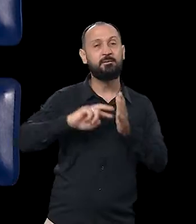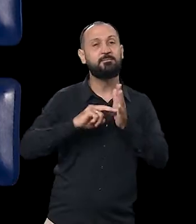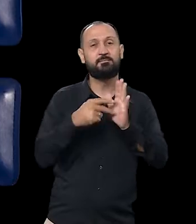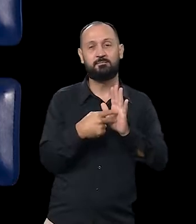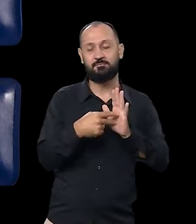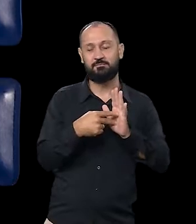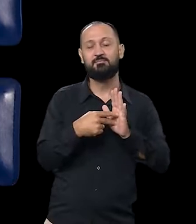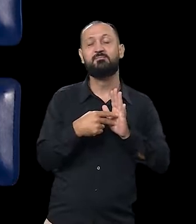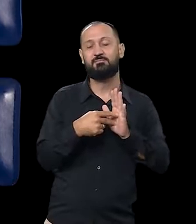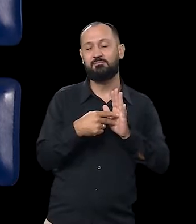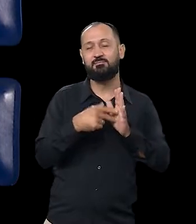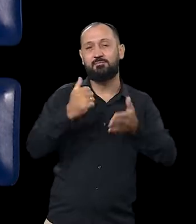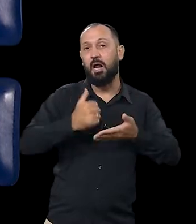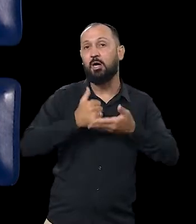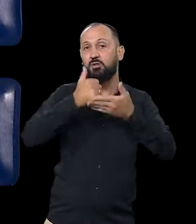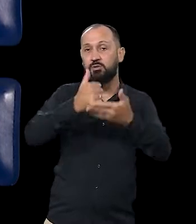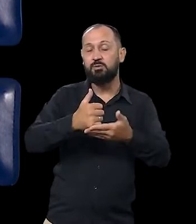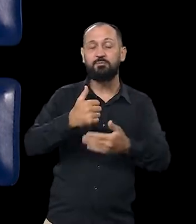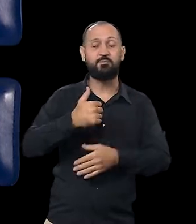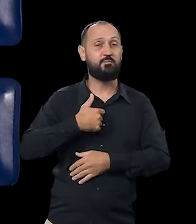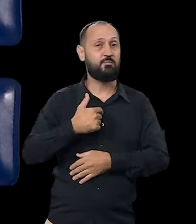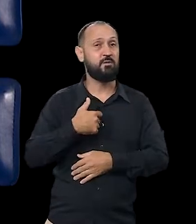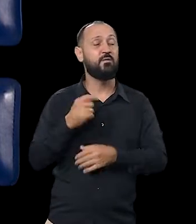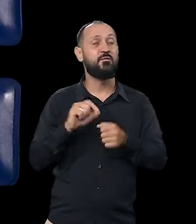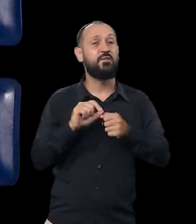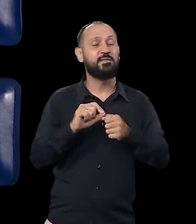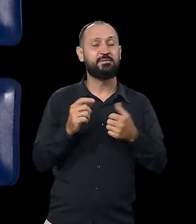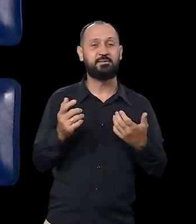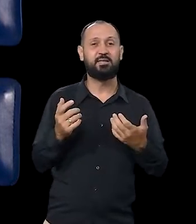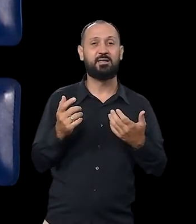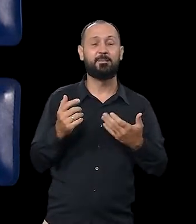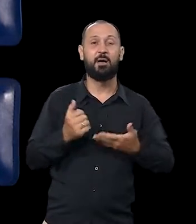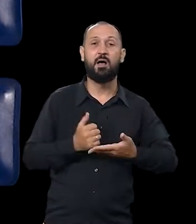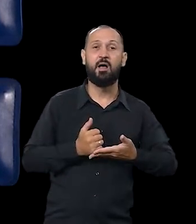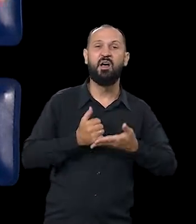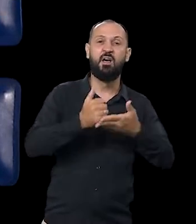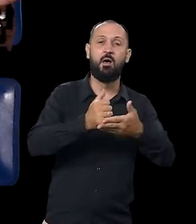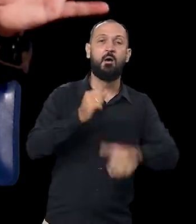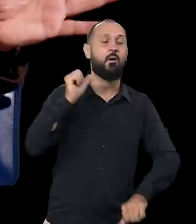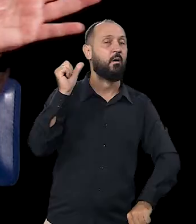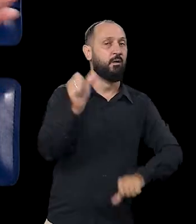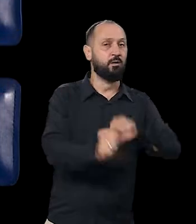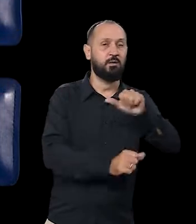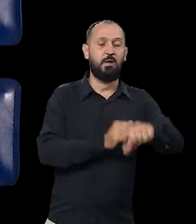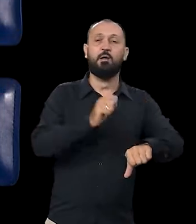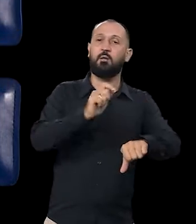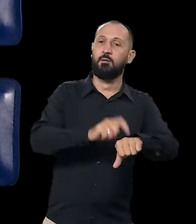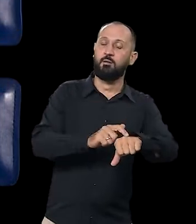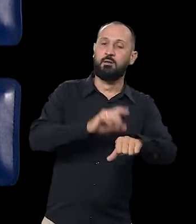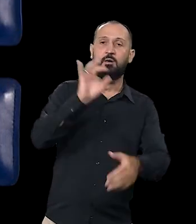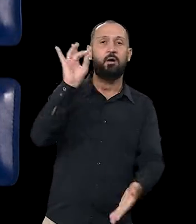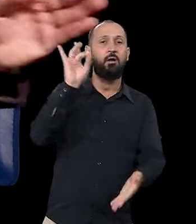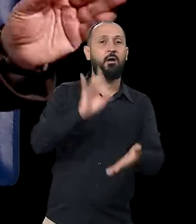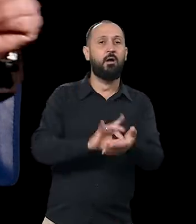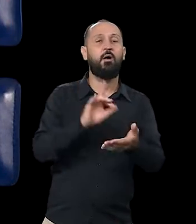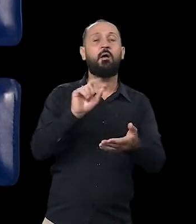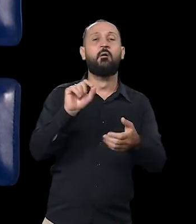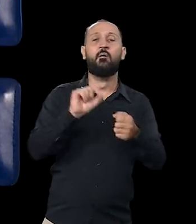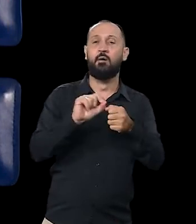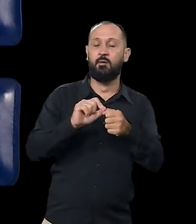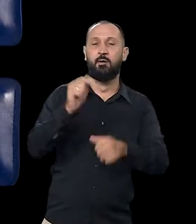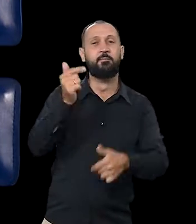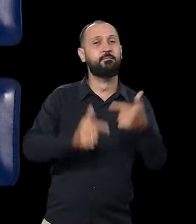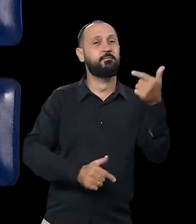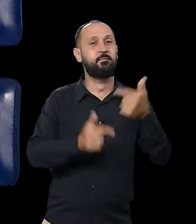certa forma, a contribuição que eu poderia dar para poder ajudar a modificar situações e mudar a realidade, ela se daria